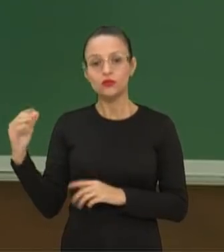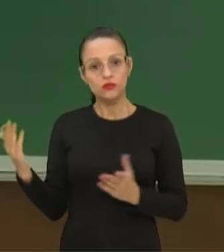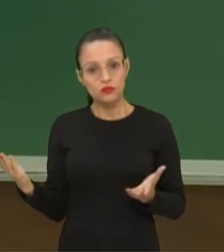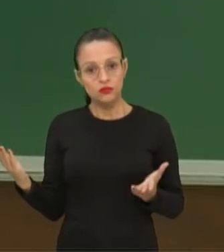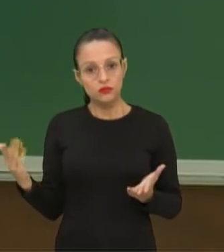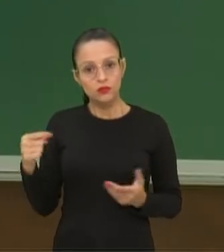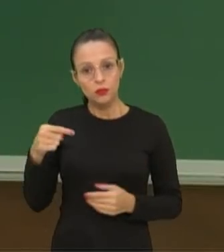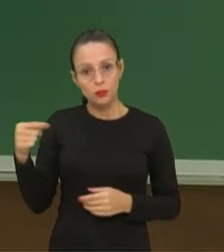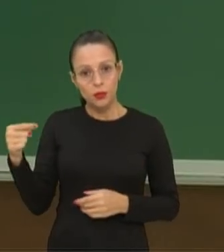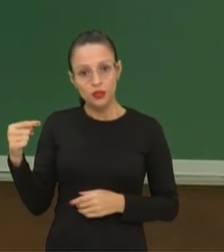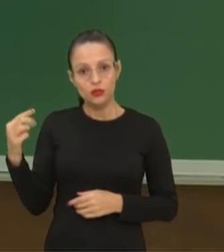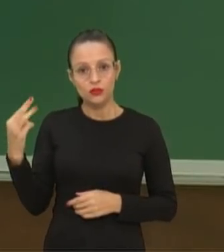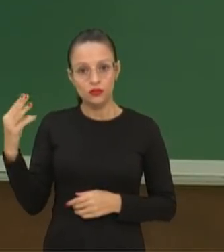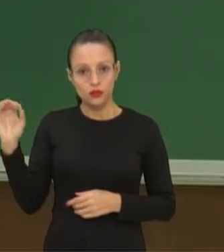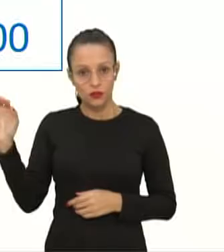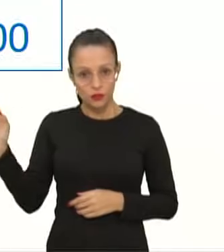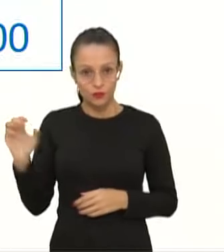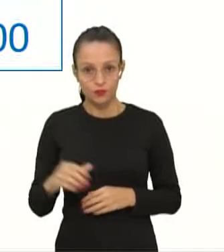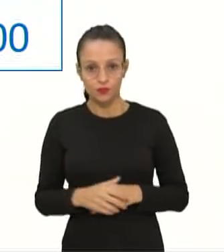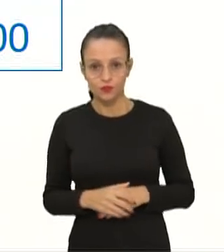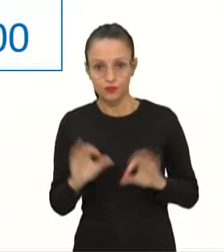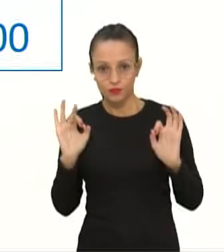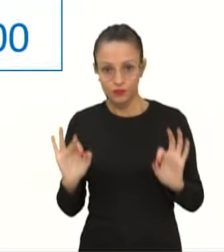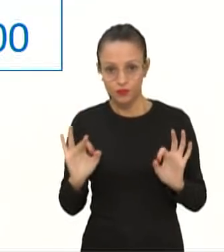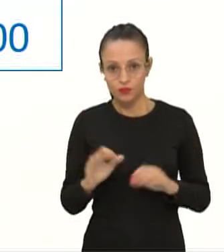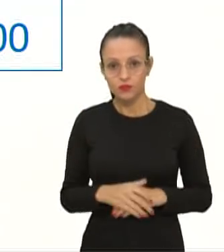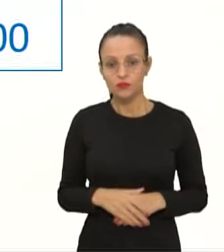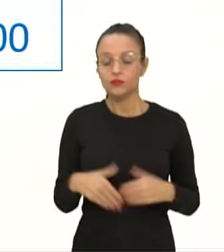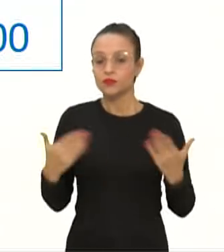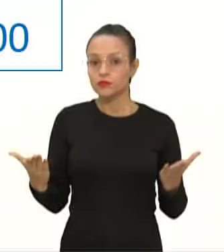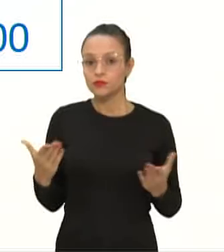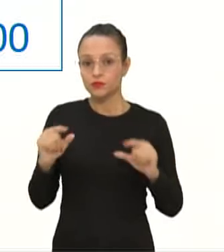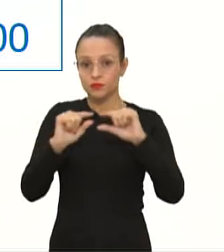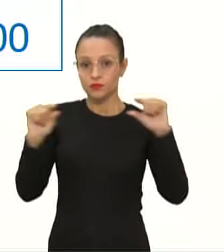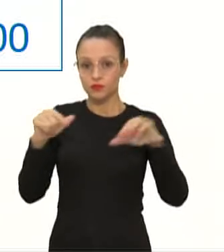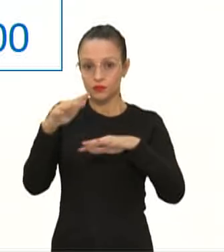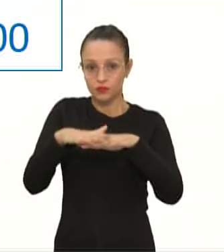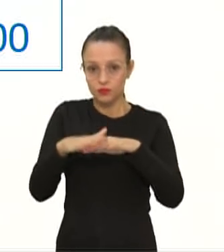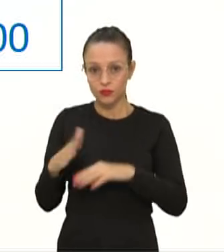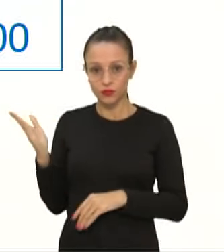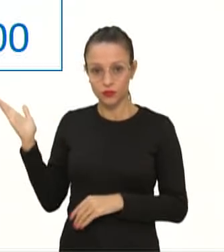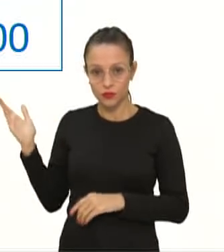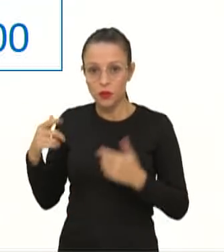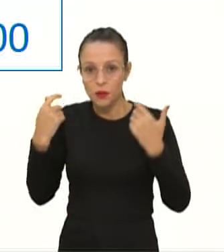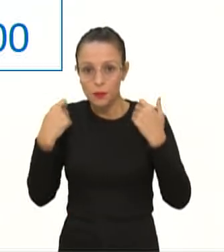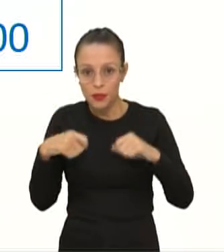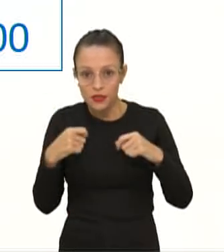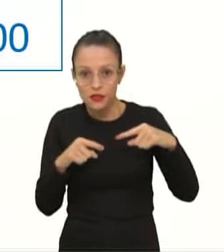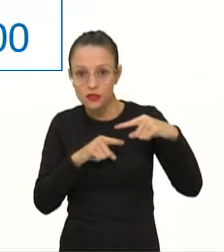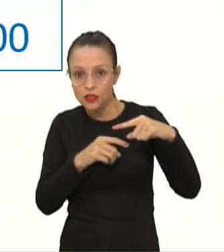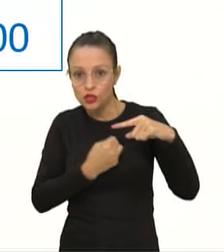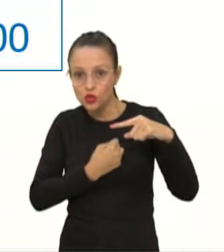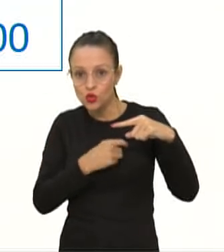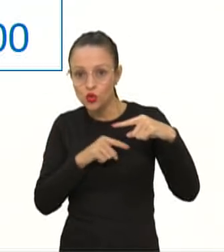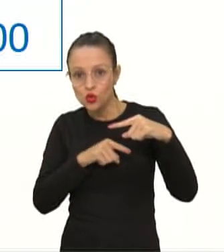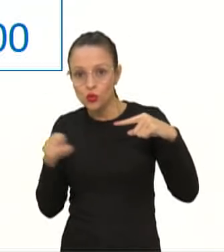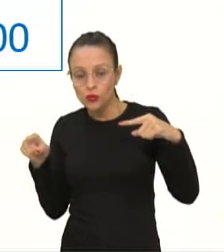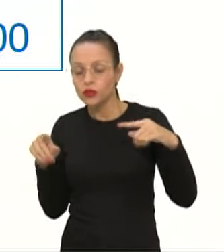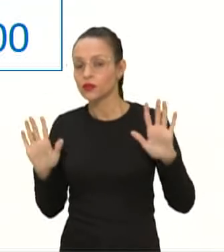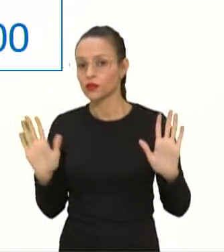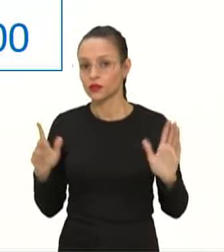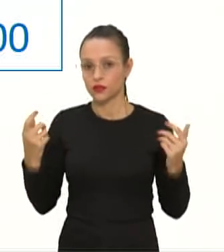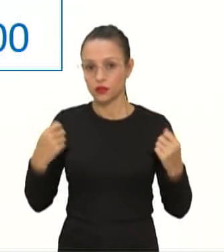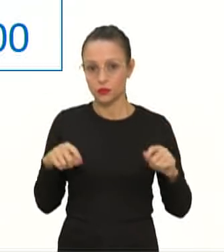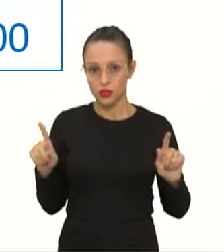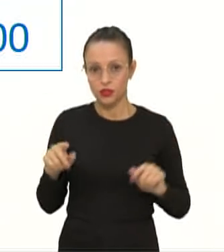25, menos 300. Certo? Então tá aqui a minha equação. Preciso do denominador? Não preciso. Então o 12